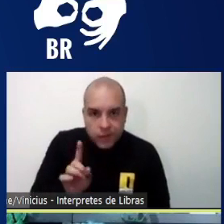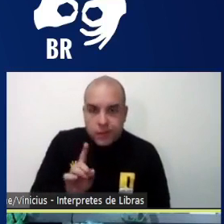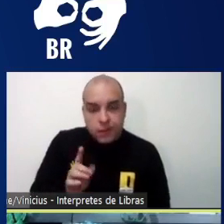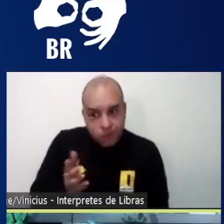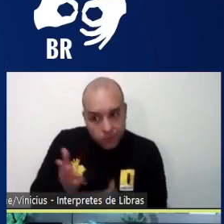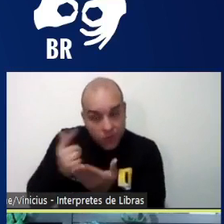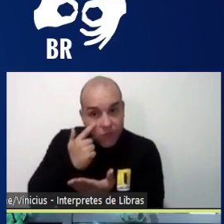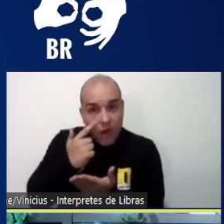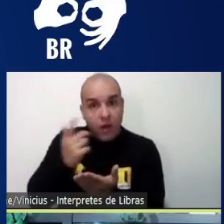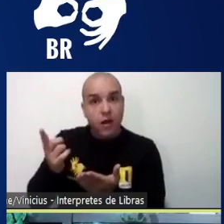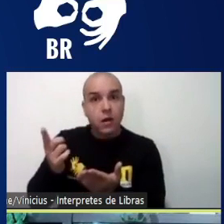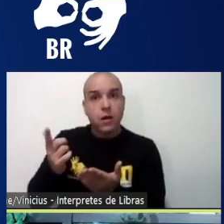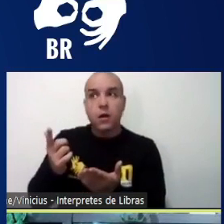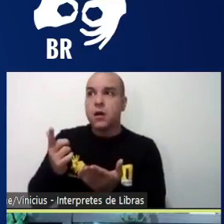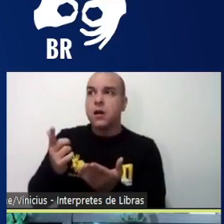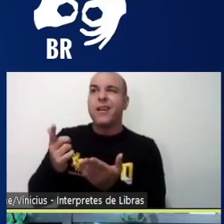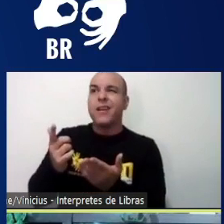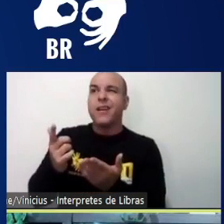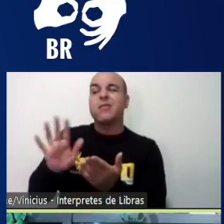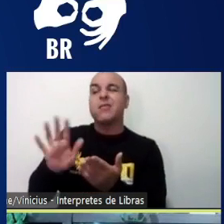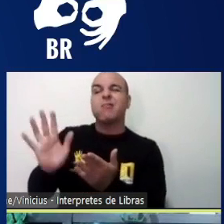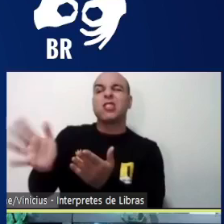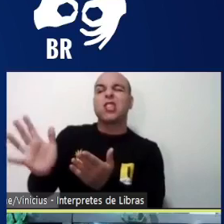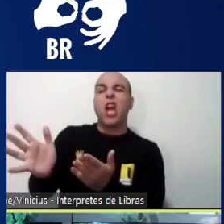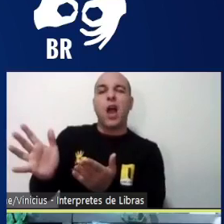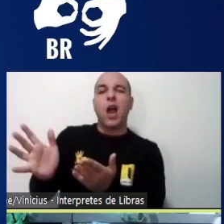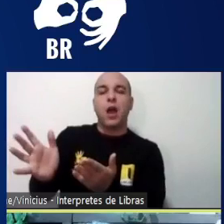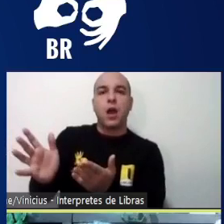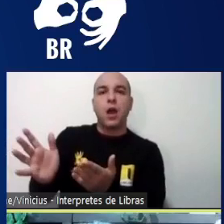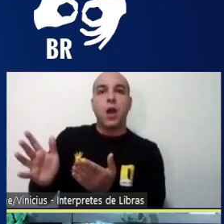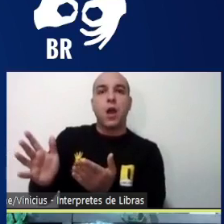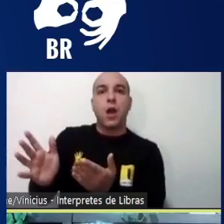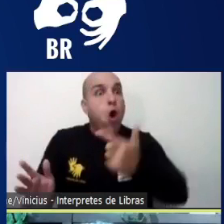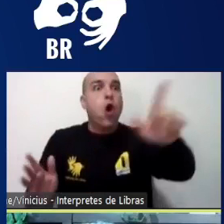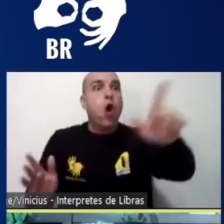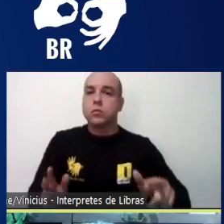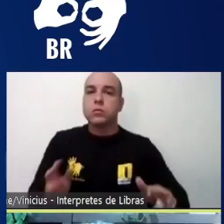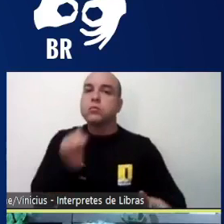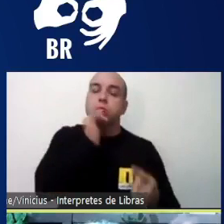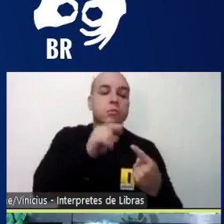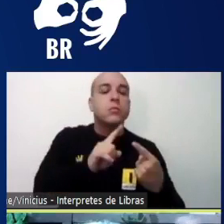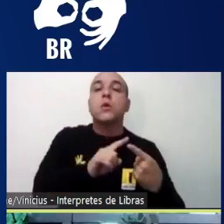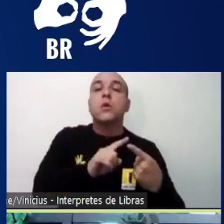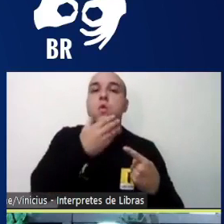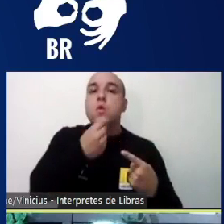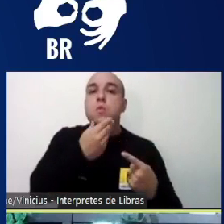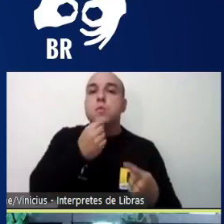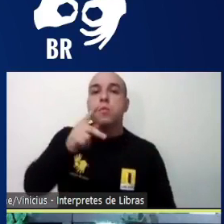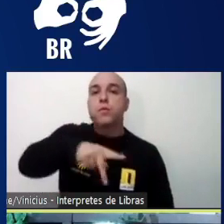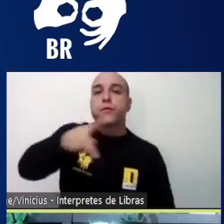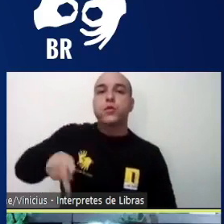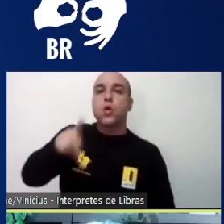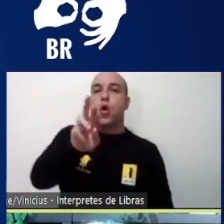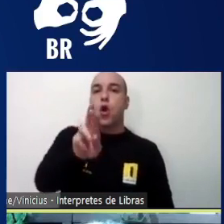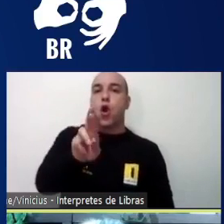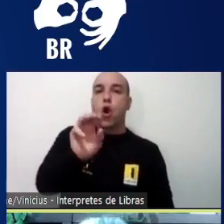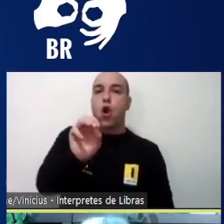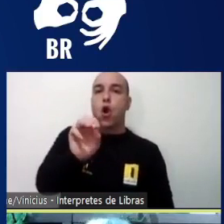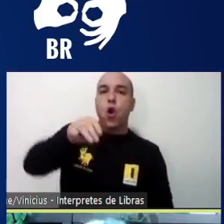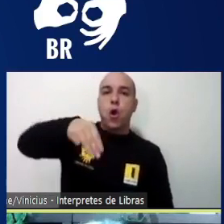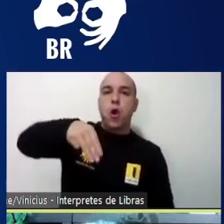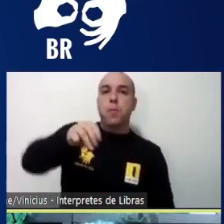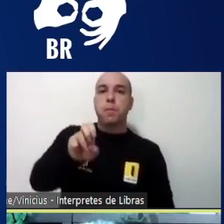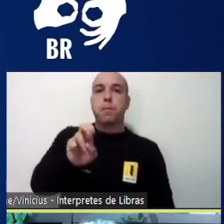Romeu Sazaki, né? Professor Romeu Sazaki, que desenvolveu, fala sobre as 7 dimensões